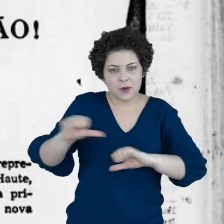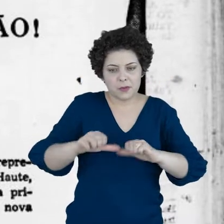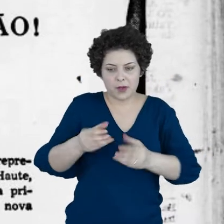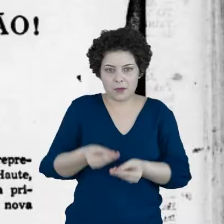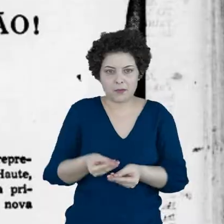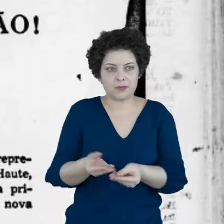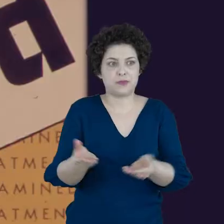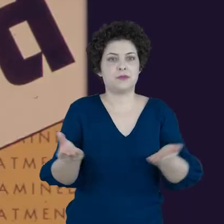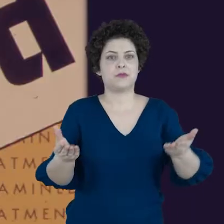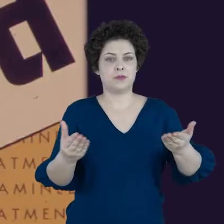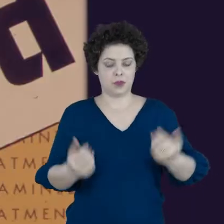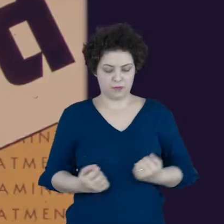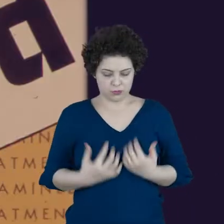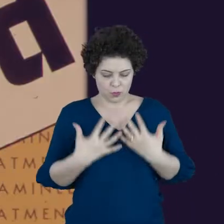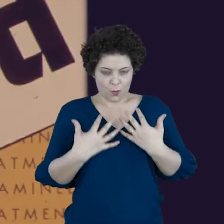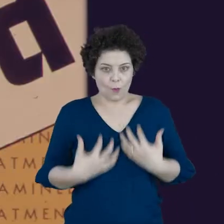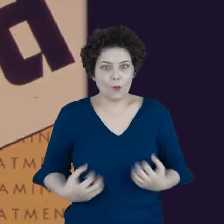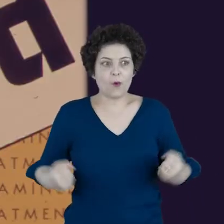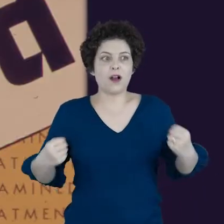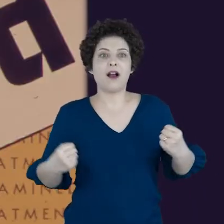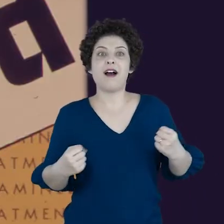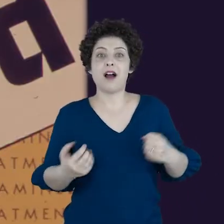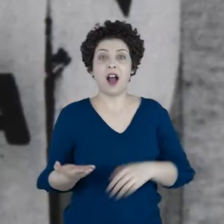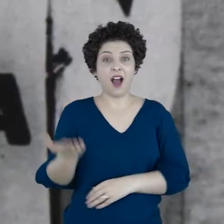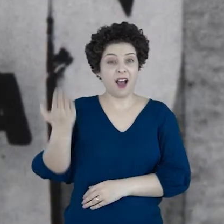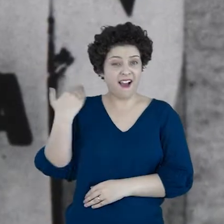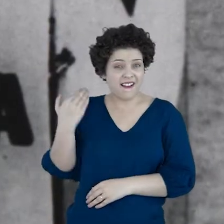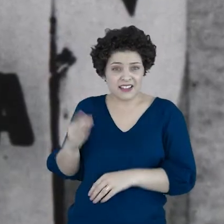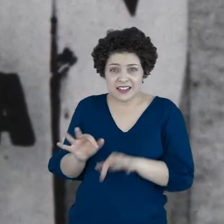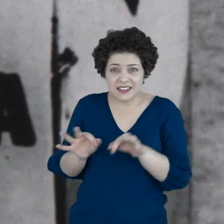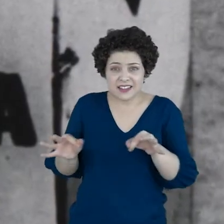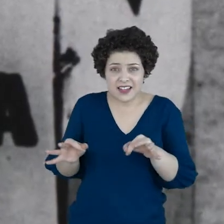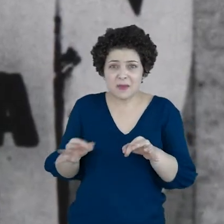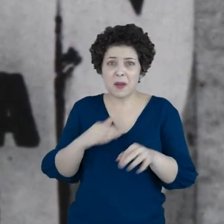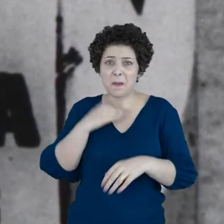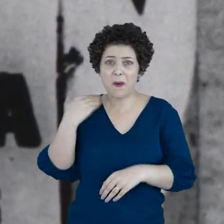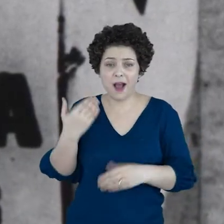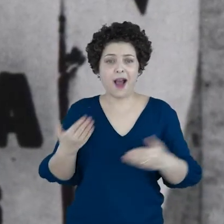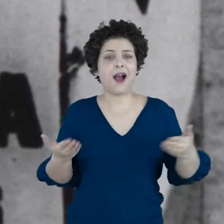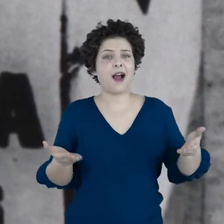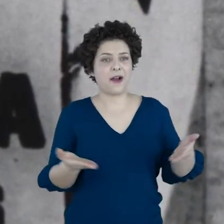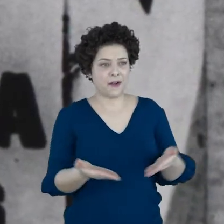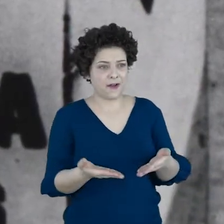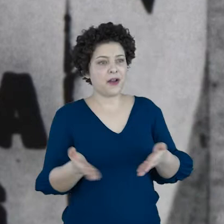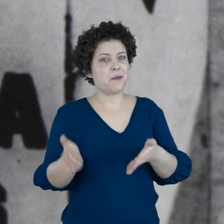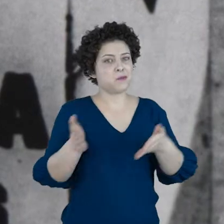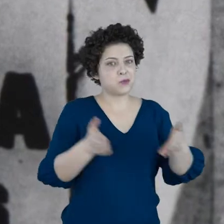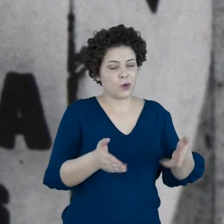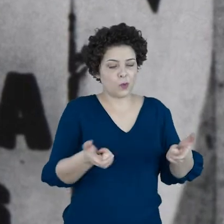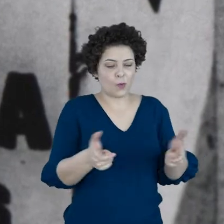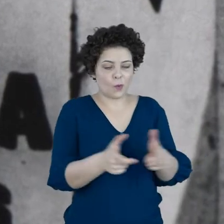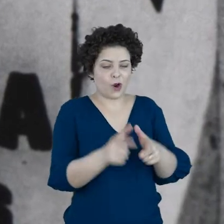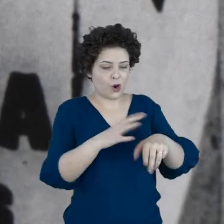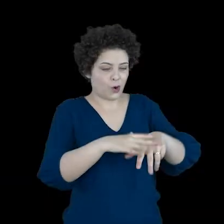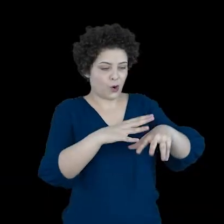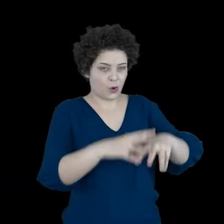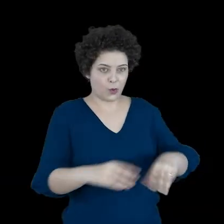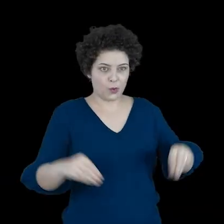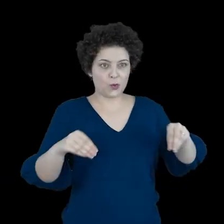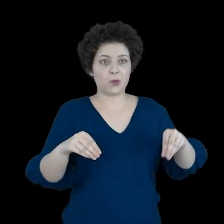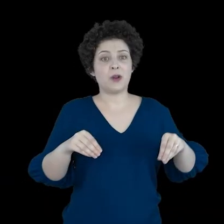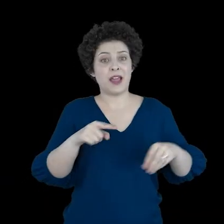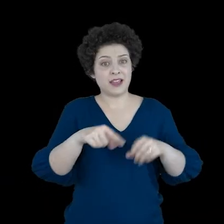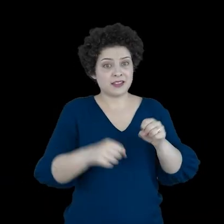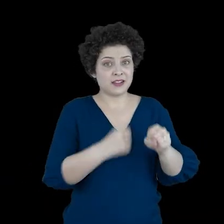público. Infecções até então fatais agora tinham cura. Nesse mesmo ano,